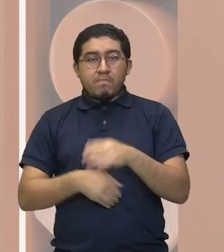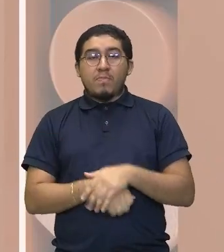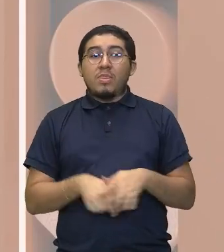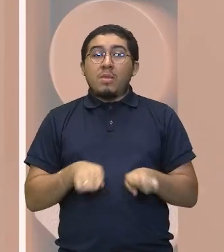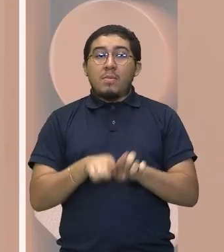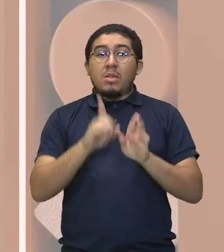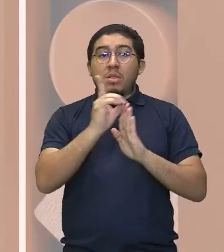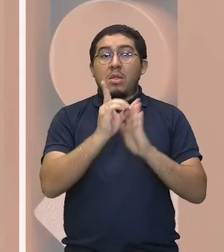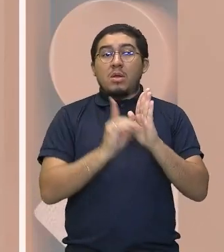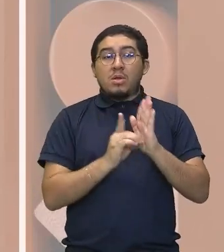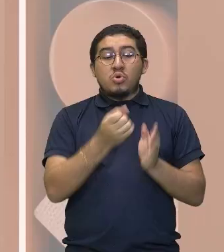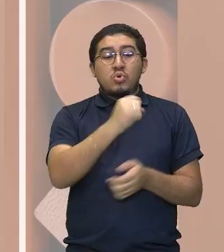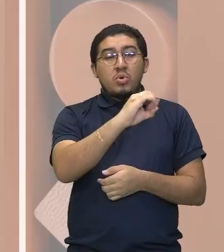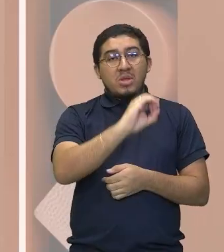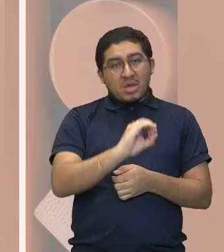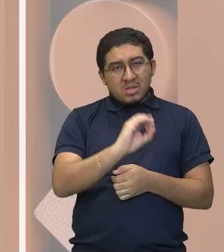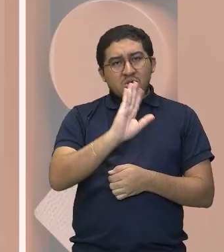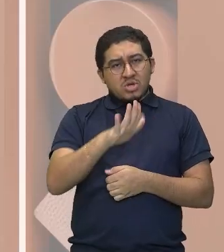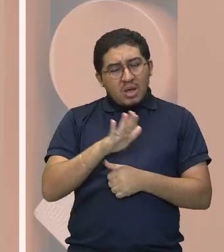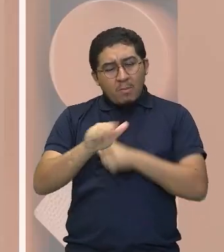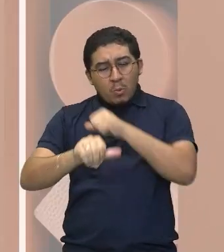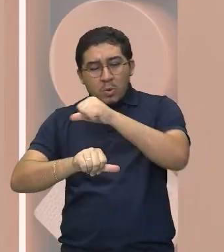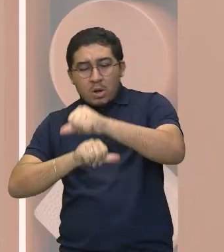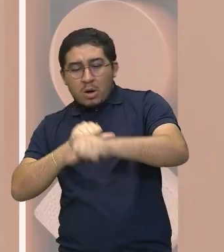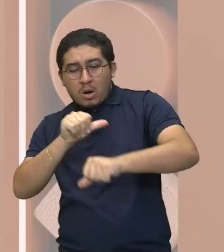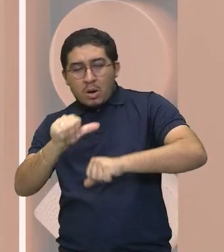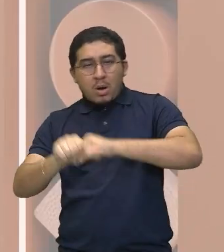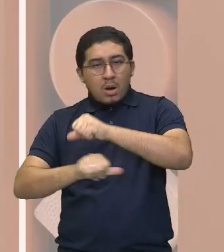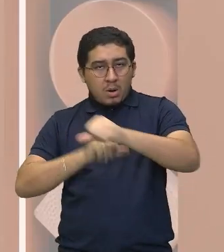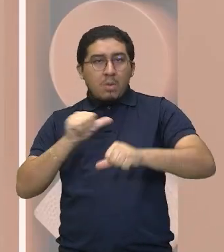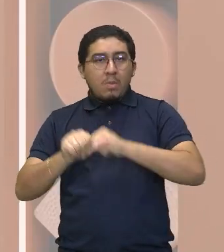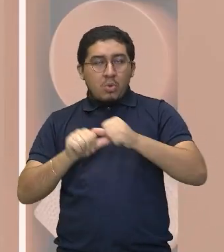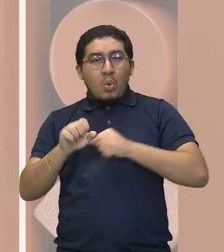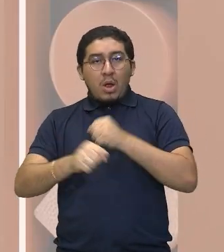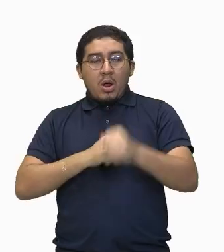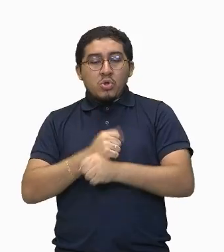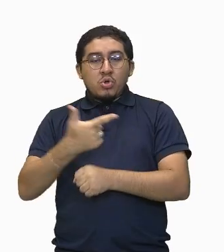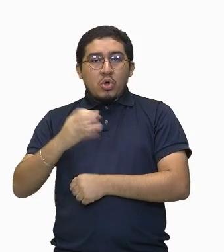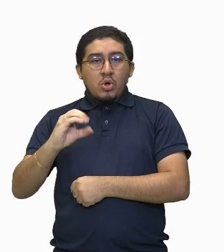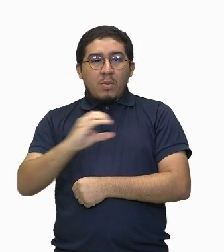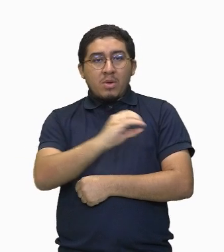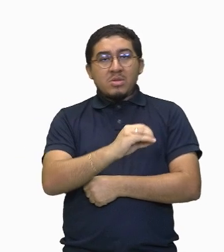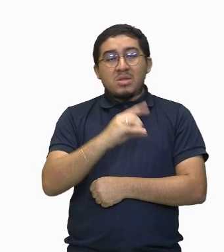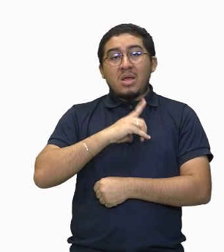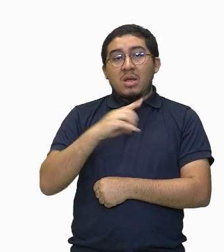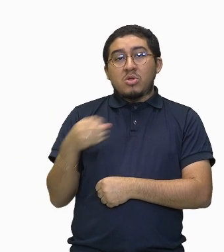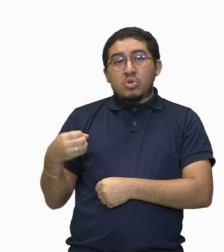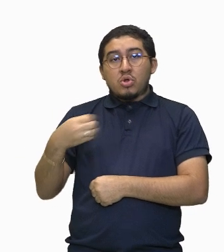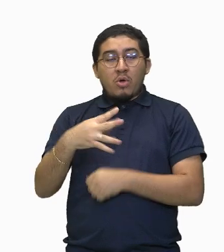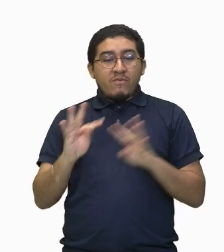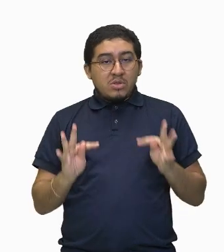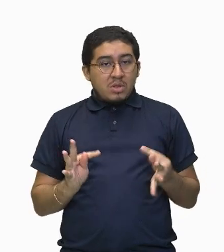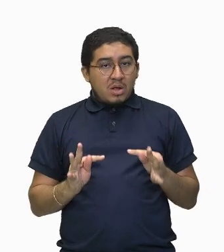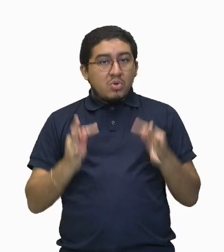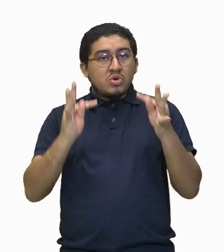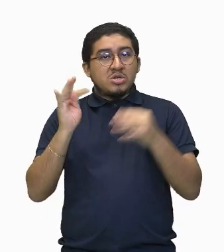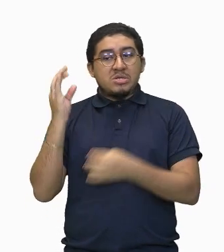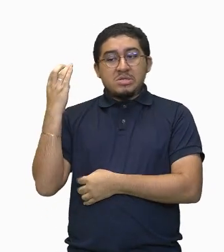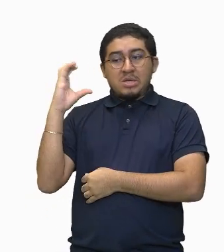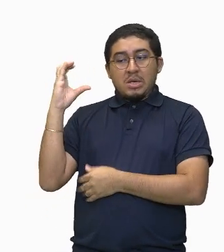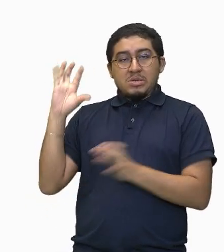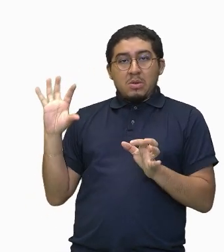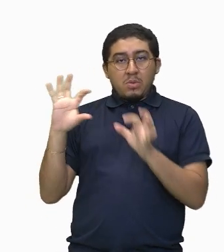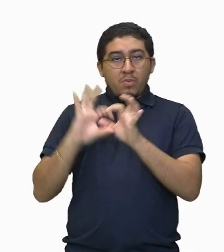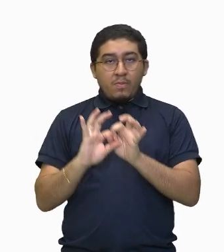para os anos 2000, a gente vai observar a revolução tecnocientífica. Enquanto o mundo